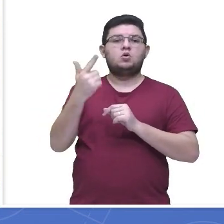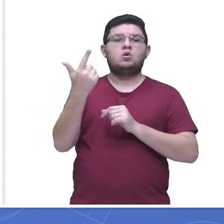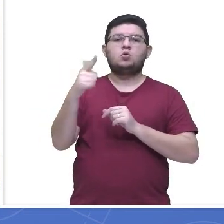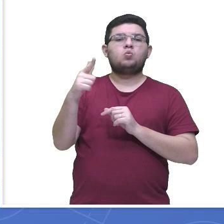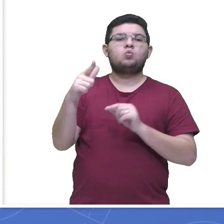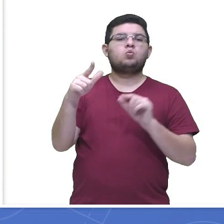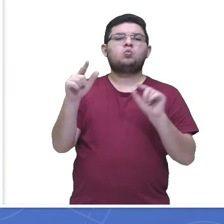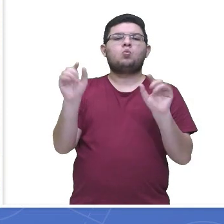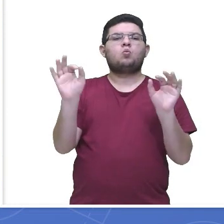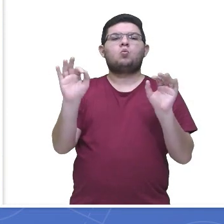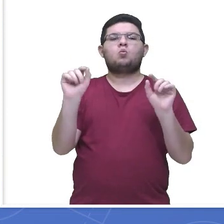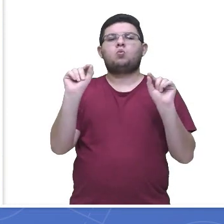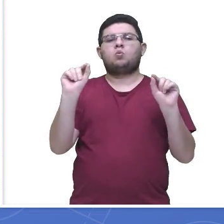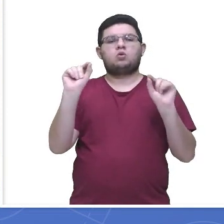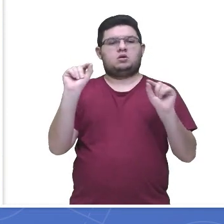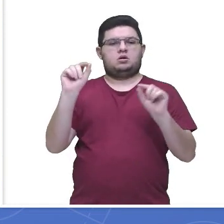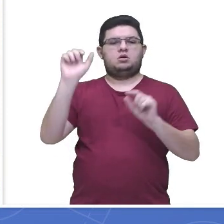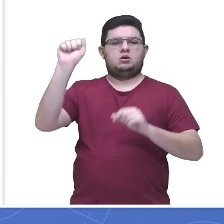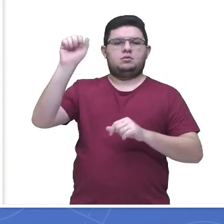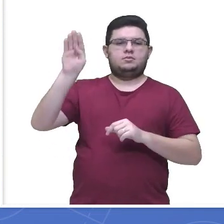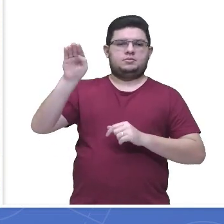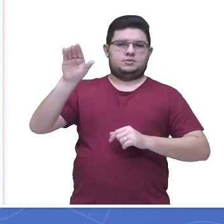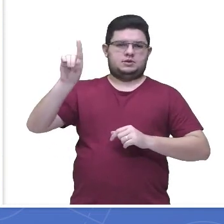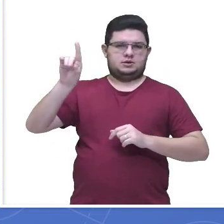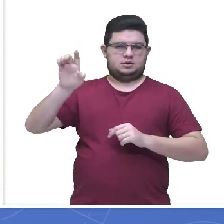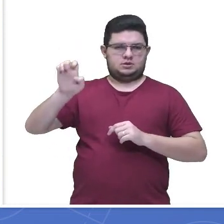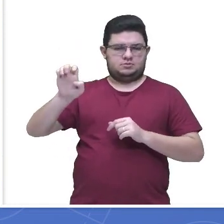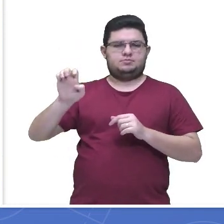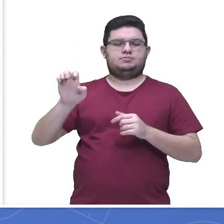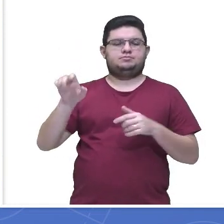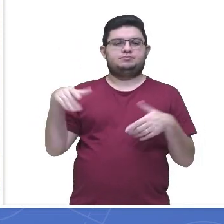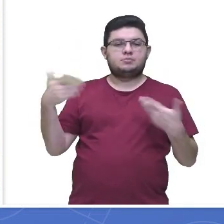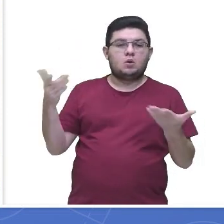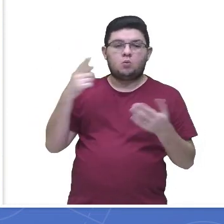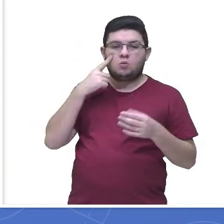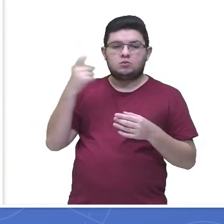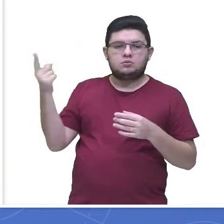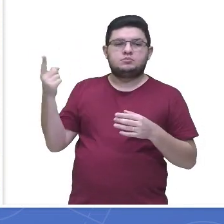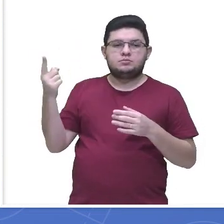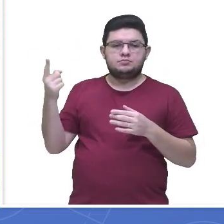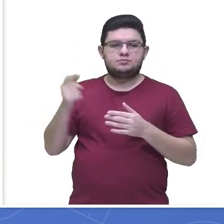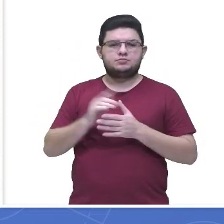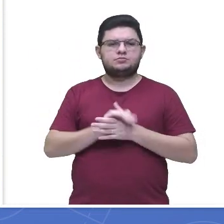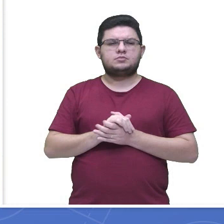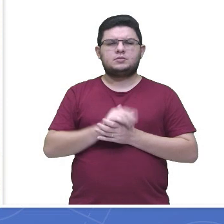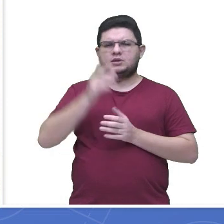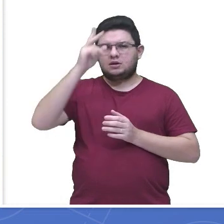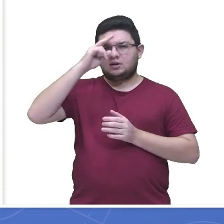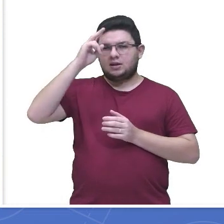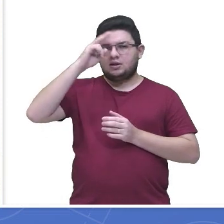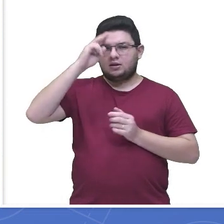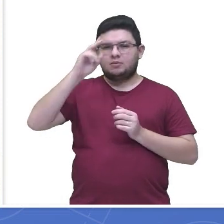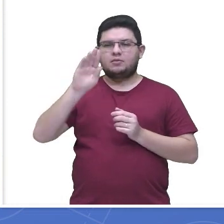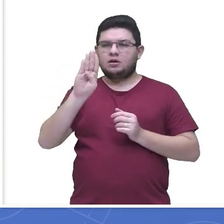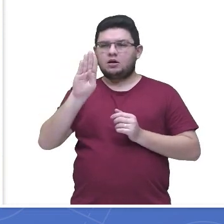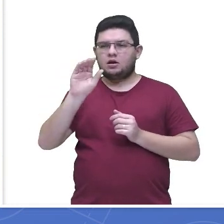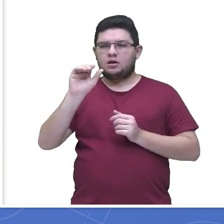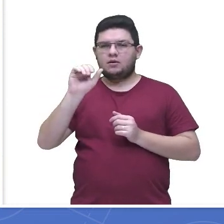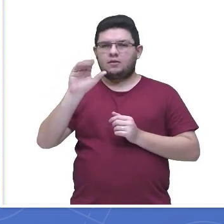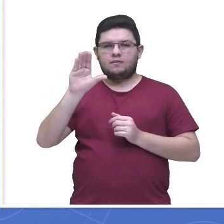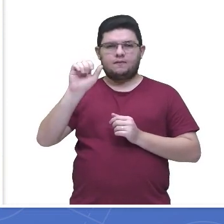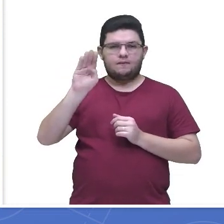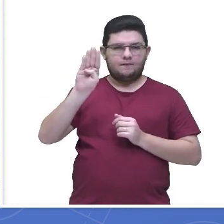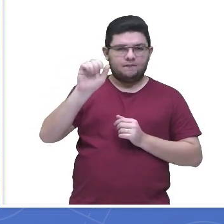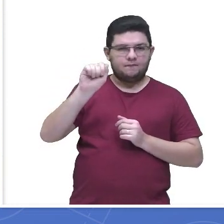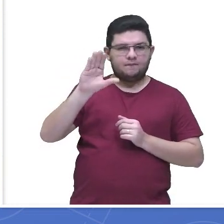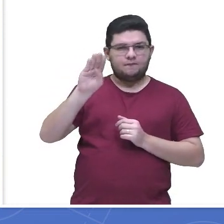exemplos e vimos que ela não apresenta uma determinada estrutura, né? Lembra que os seres do